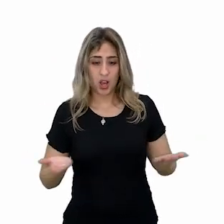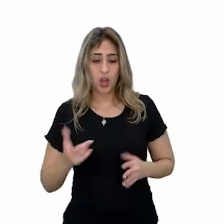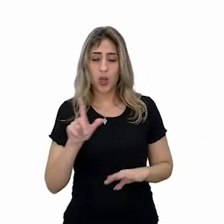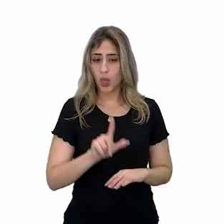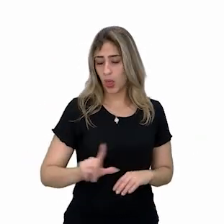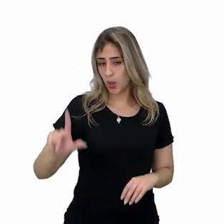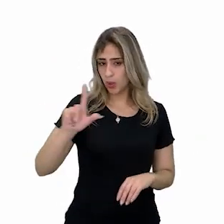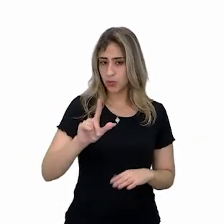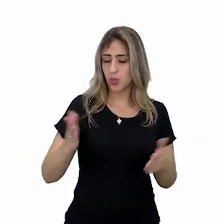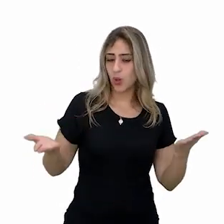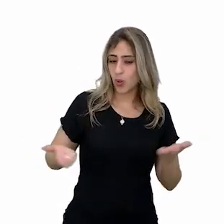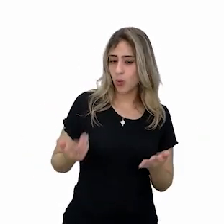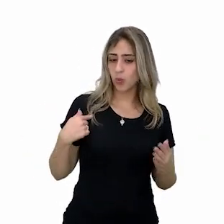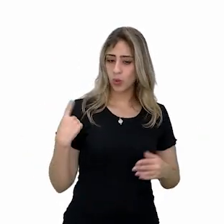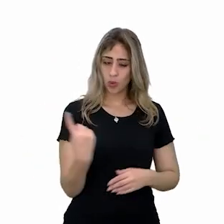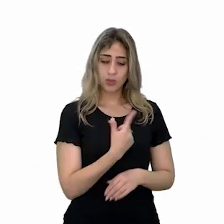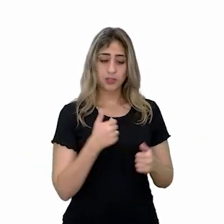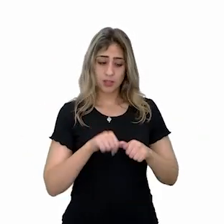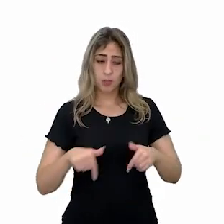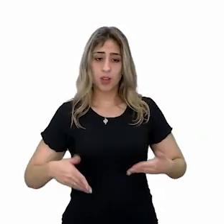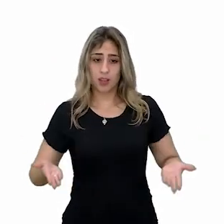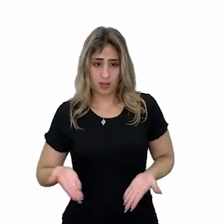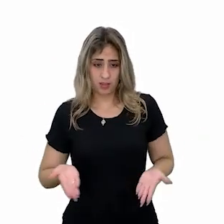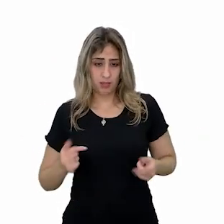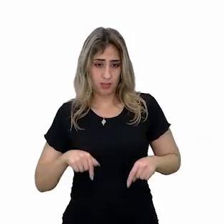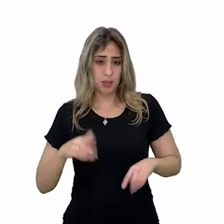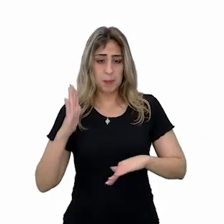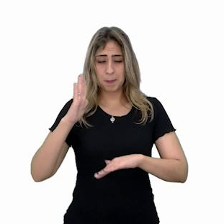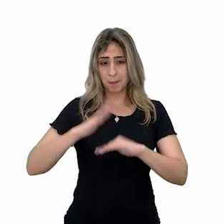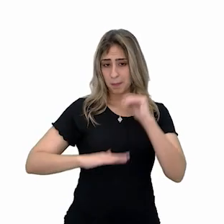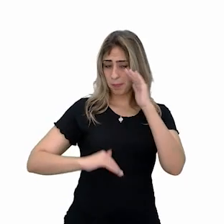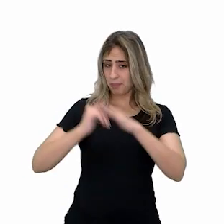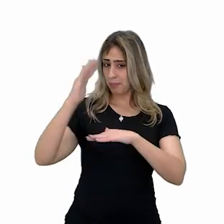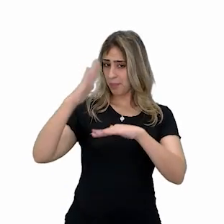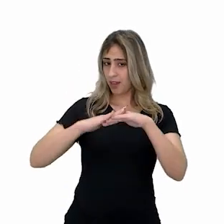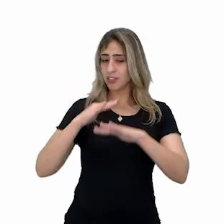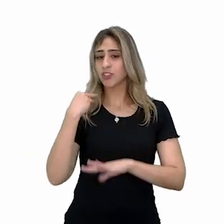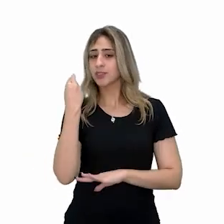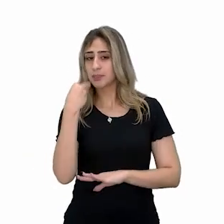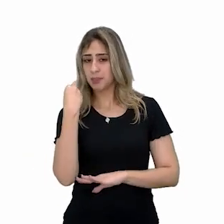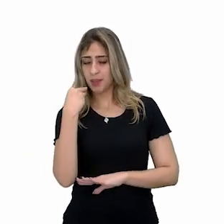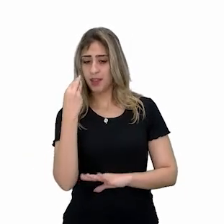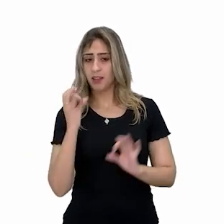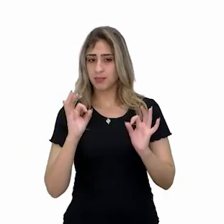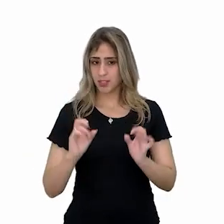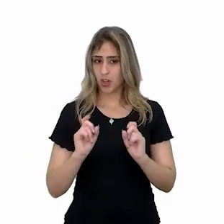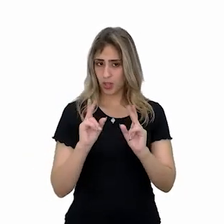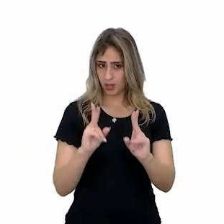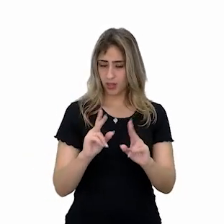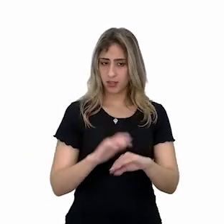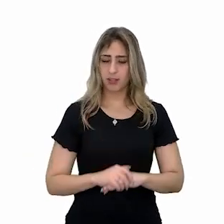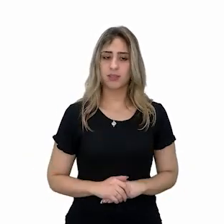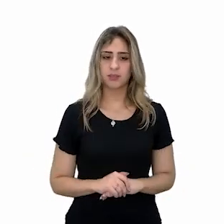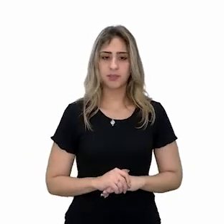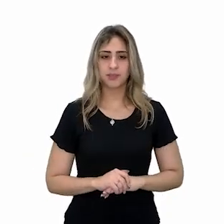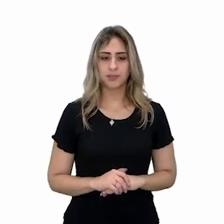Lógico, hoje nós estamos aqui nas práticas experimentais.